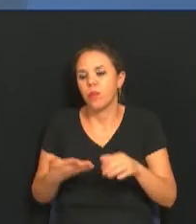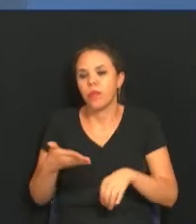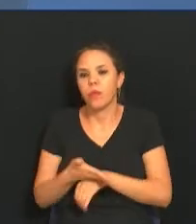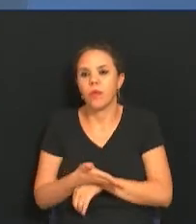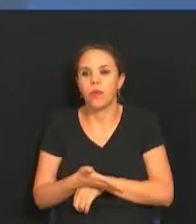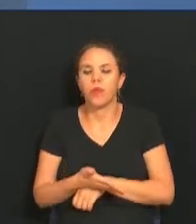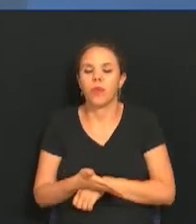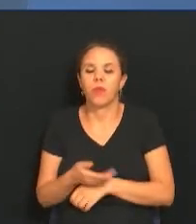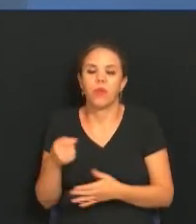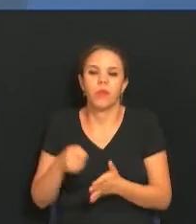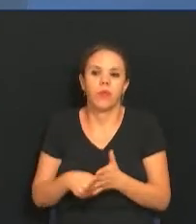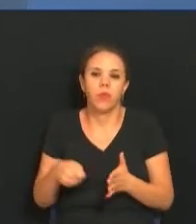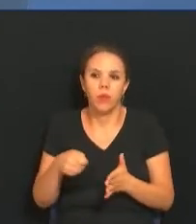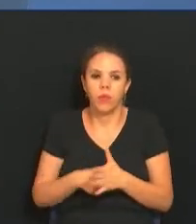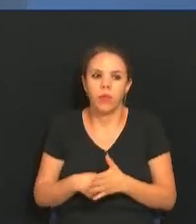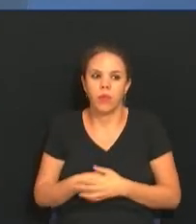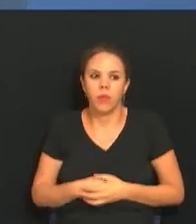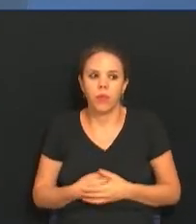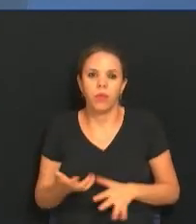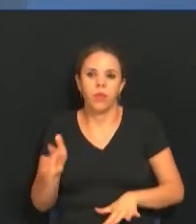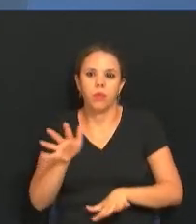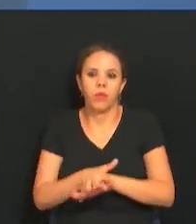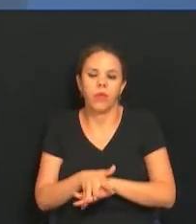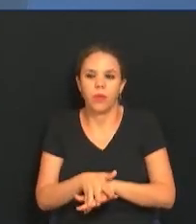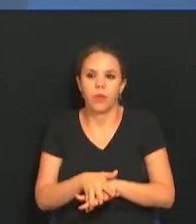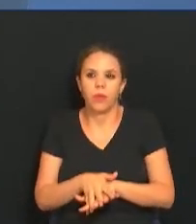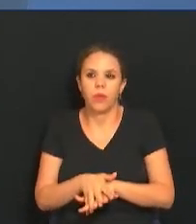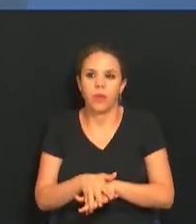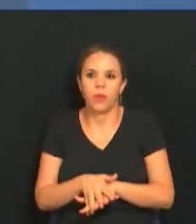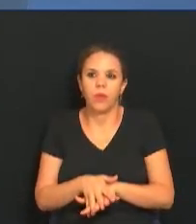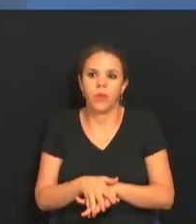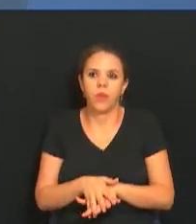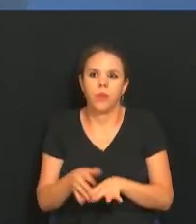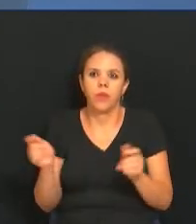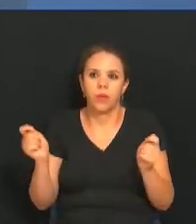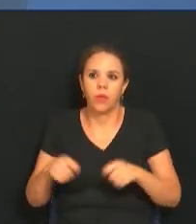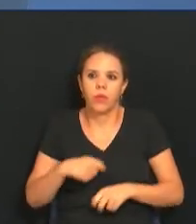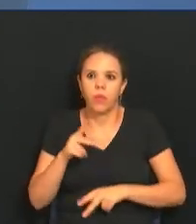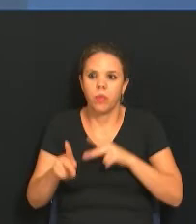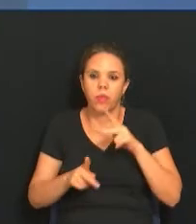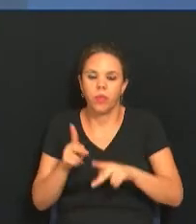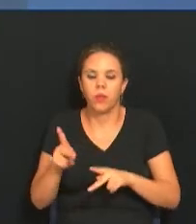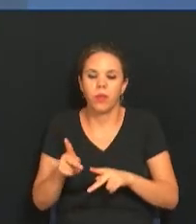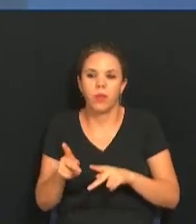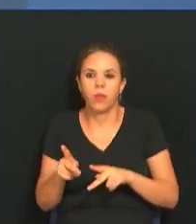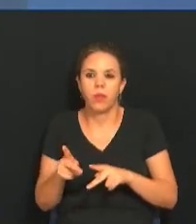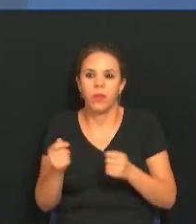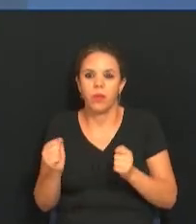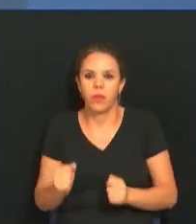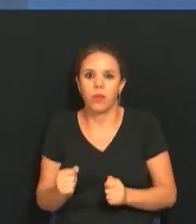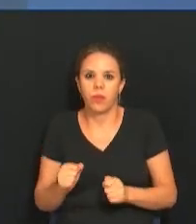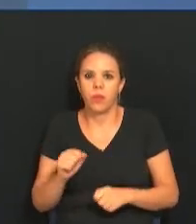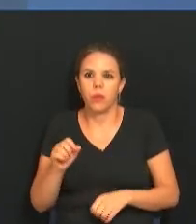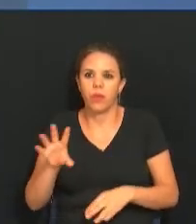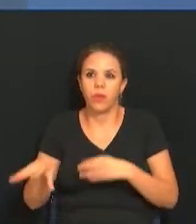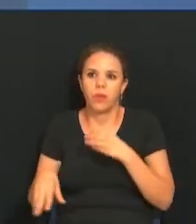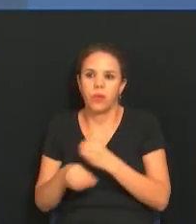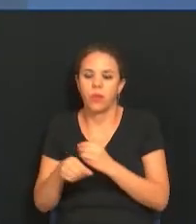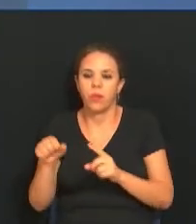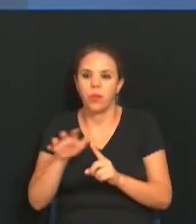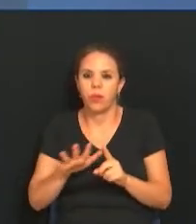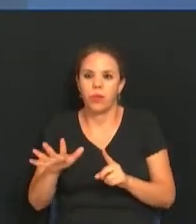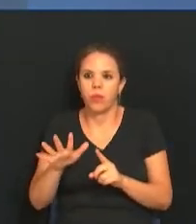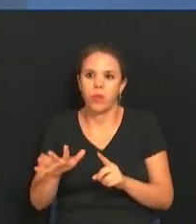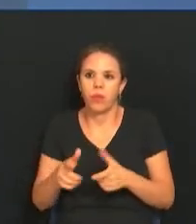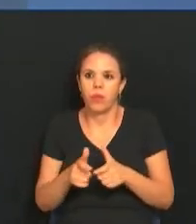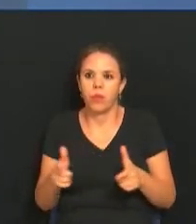nessa causa de licitação inclusiva e dar uma condição para as pessoas poderem ser inclusas na sociedade, porque a